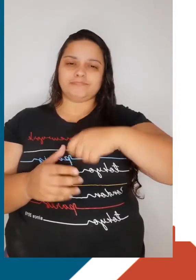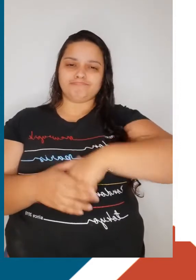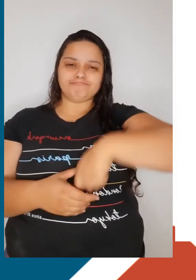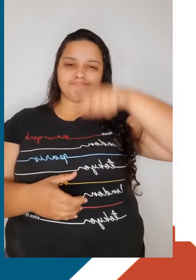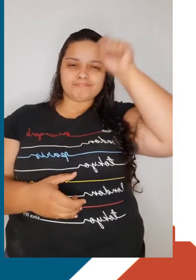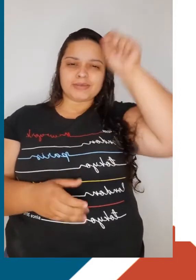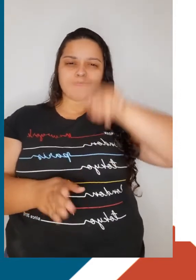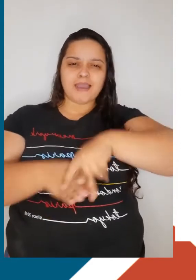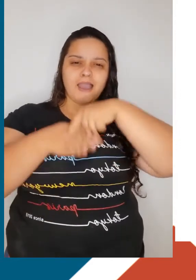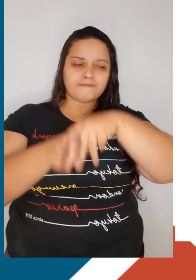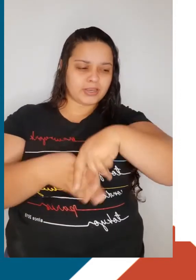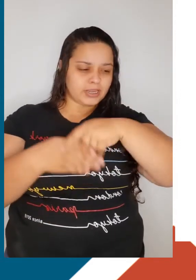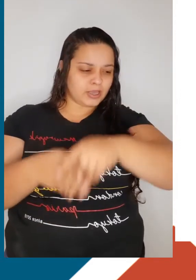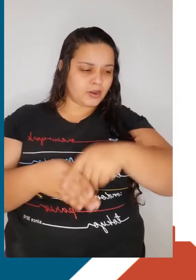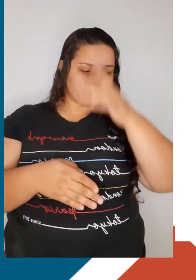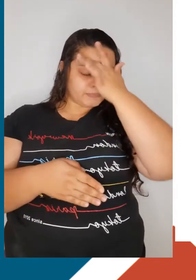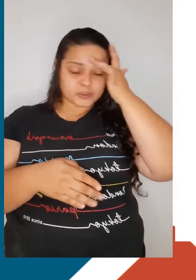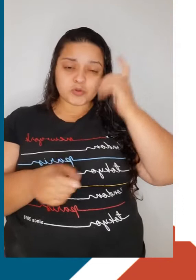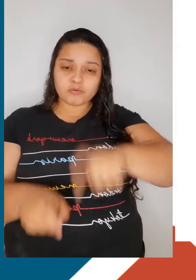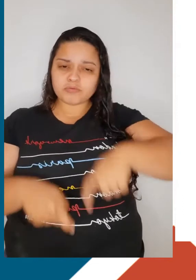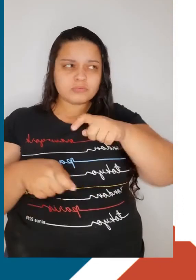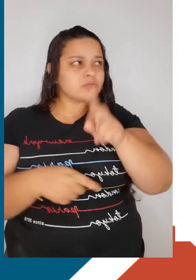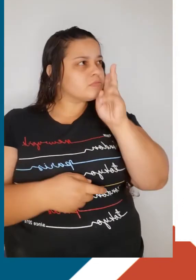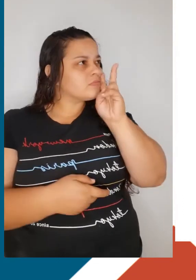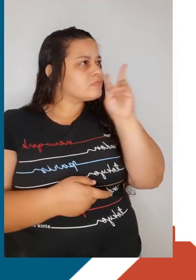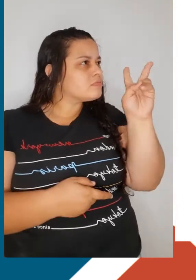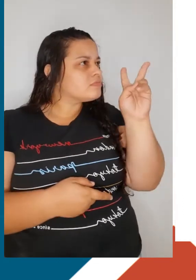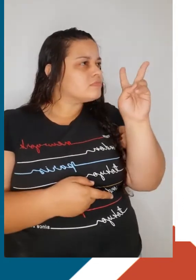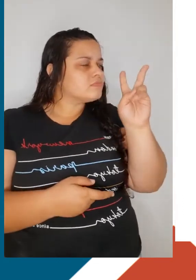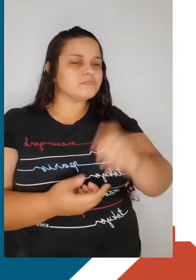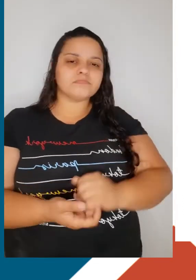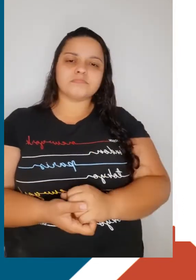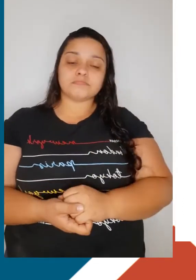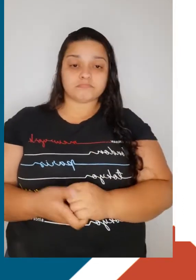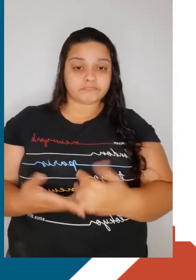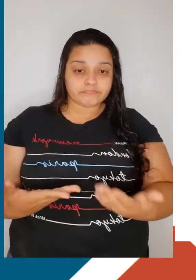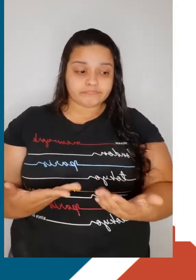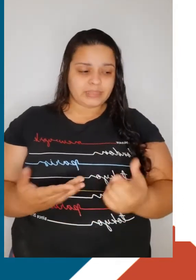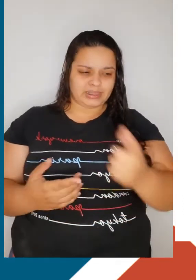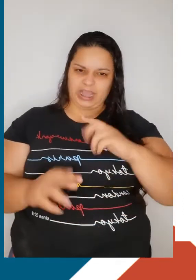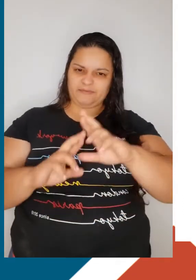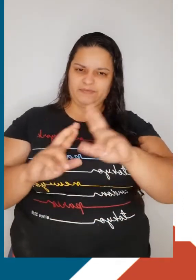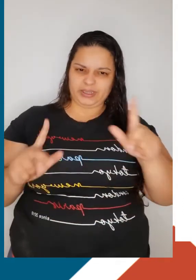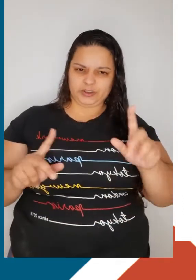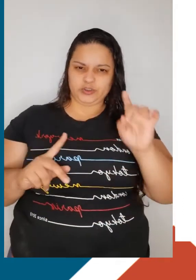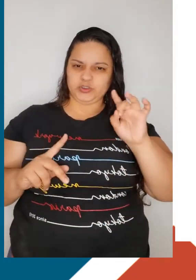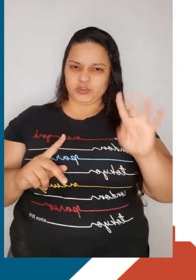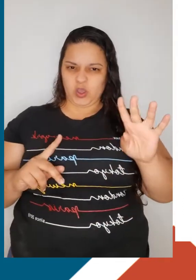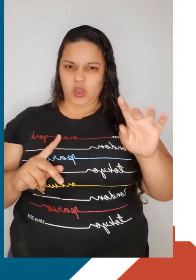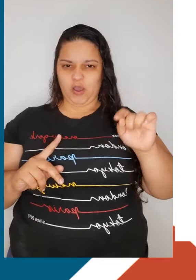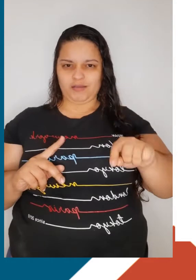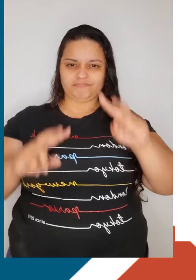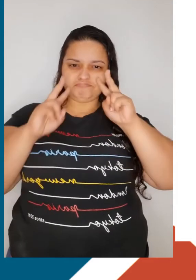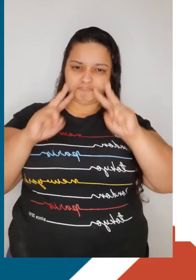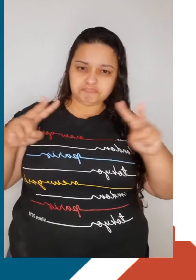príncipe regente, seus cavaleiros, enquanto os camponeses observavam passivos ao grito de independência. Essa diferença, ela é